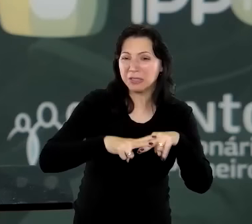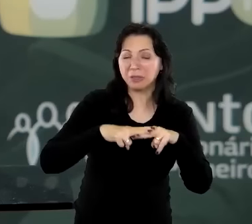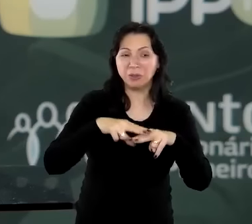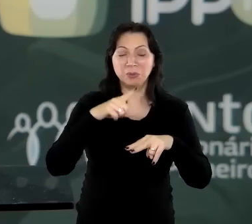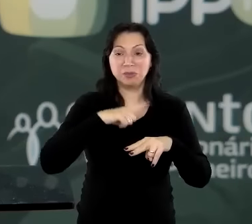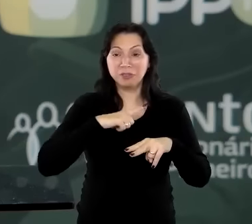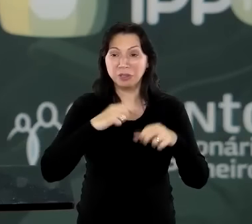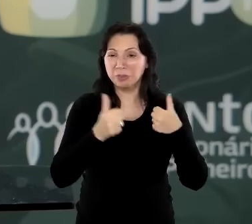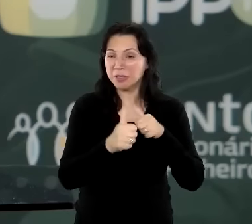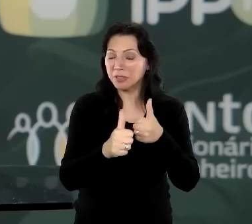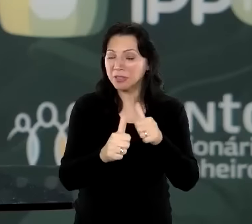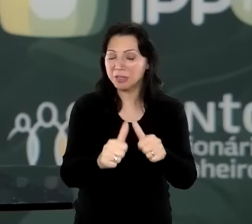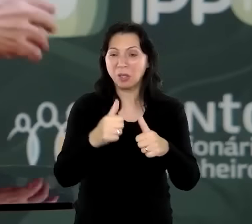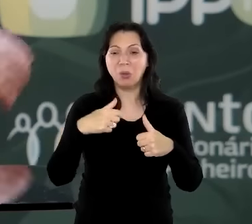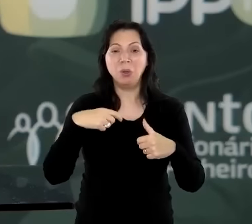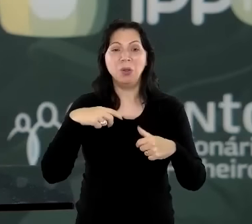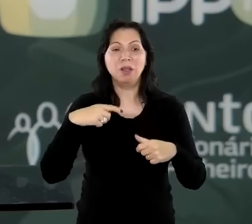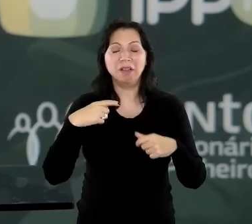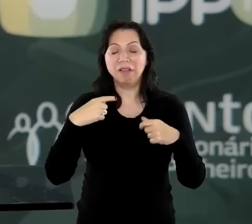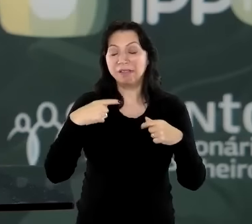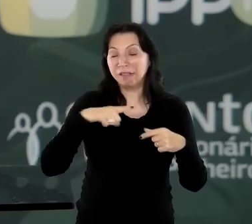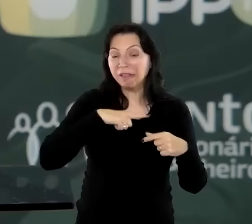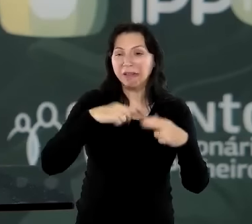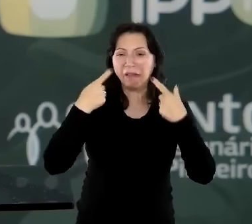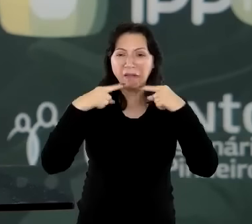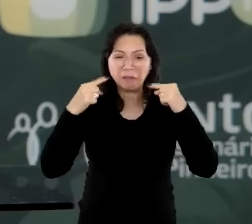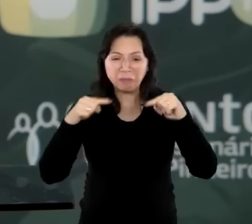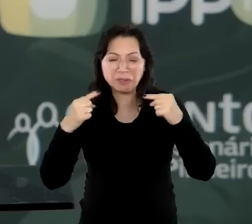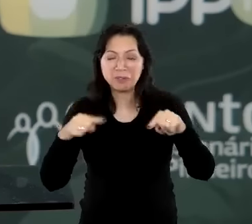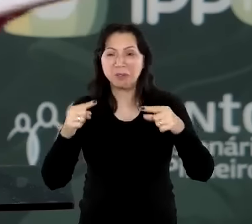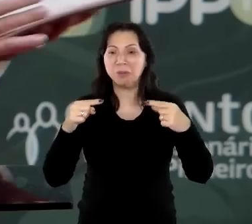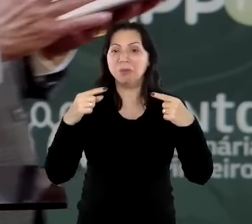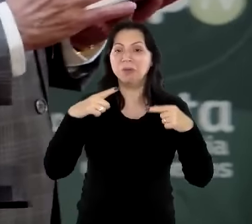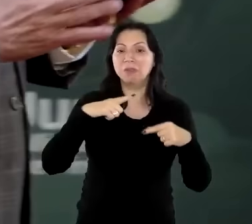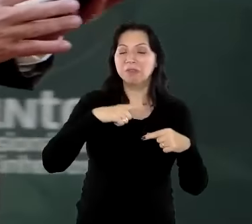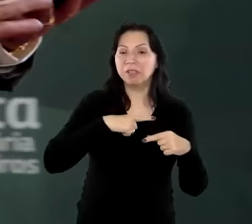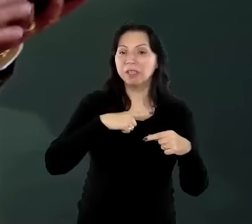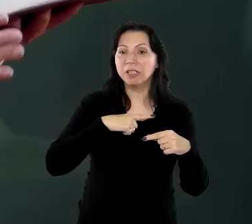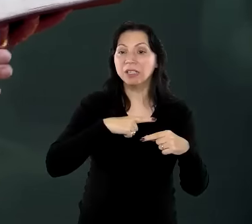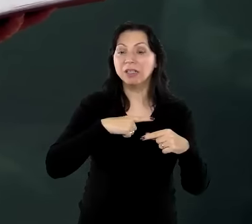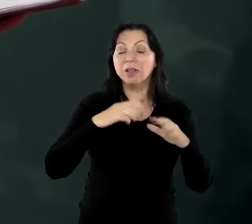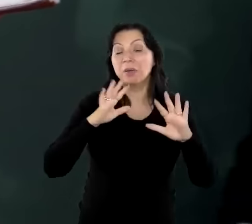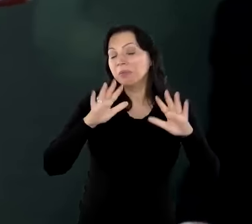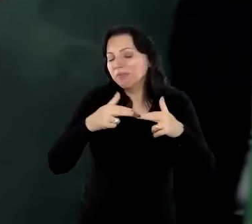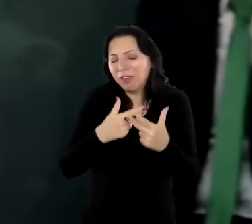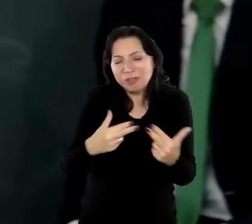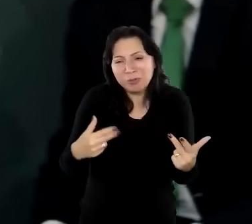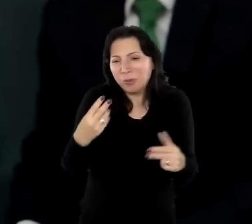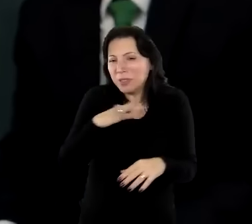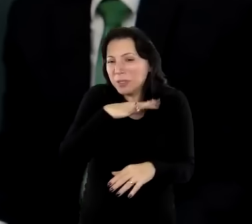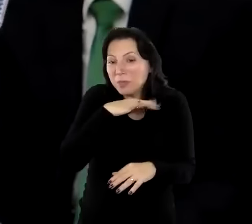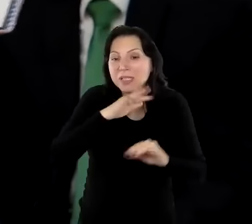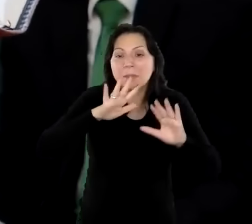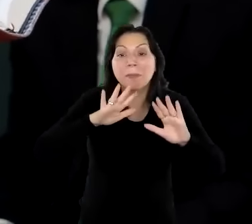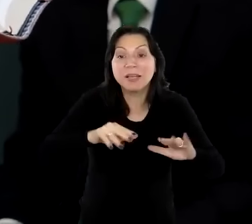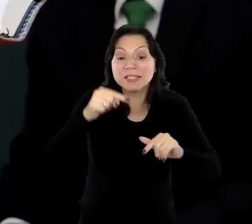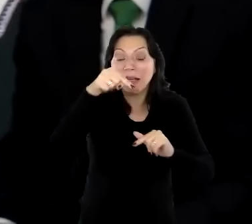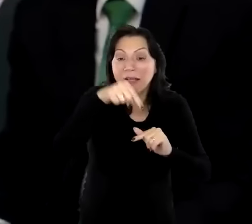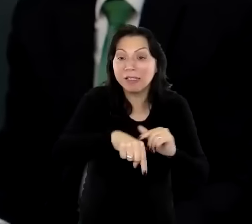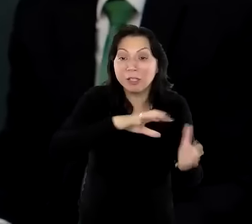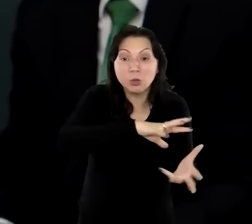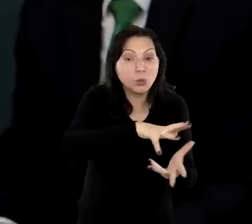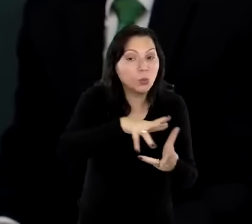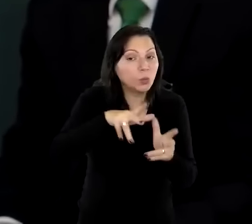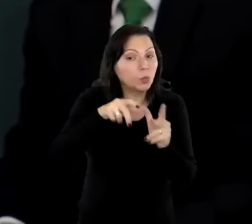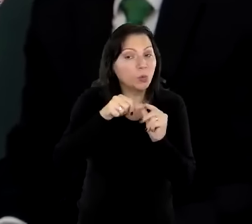aqui você pode ser mal falado, aqui você pode ser criticado, mas aqui não é a sua casa, aqui não é